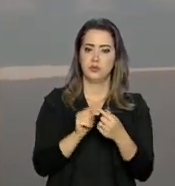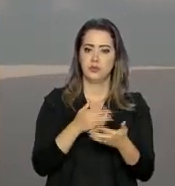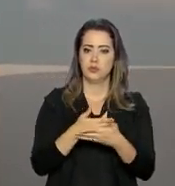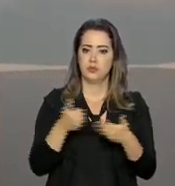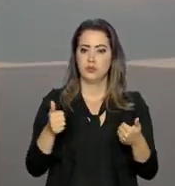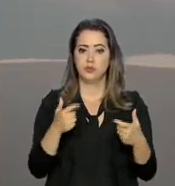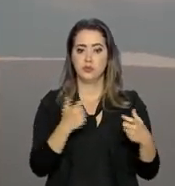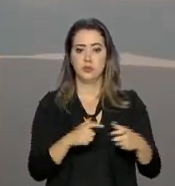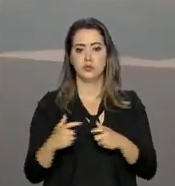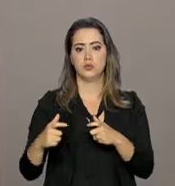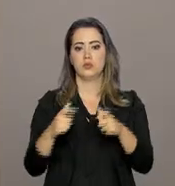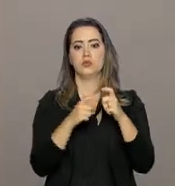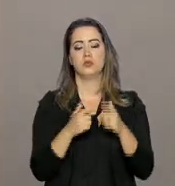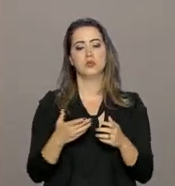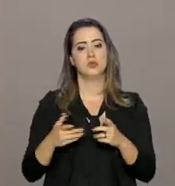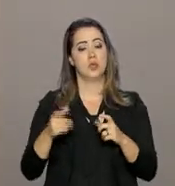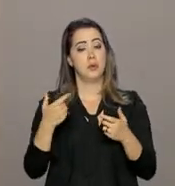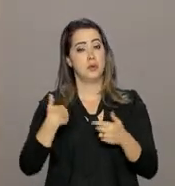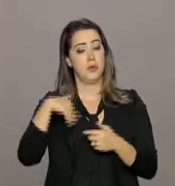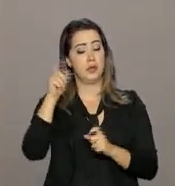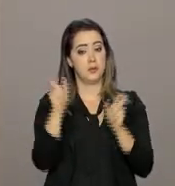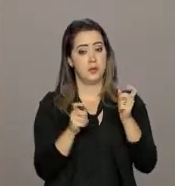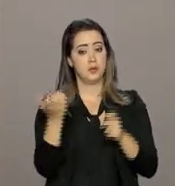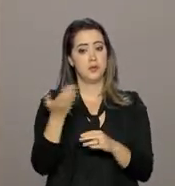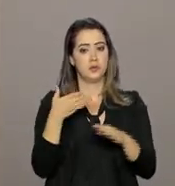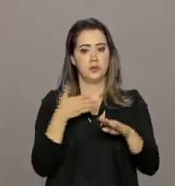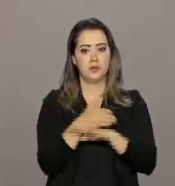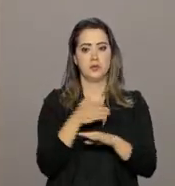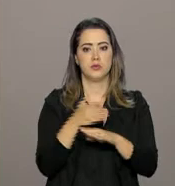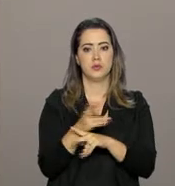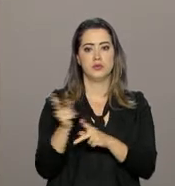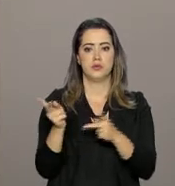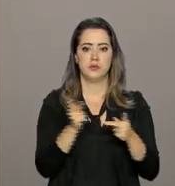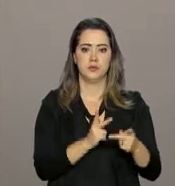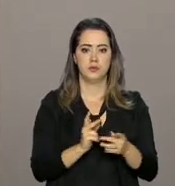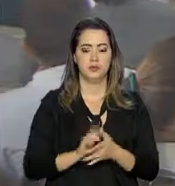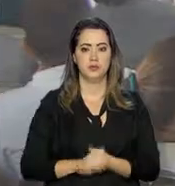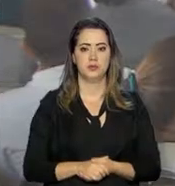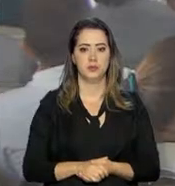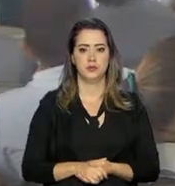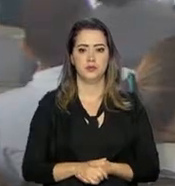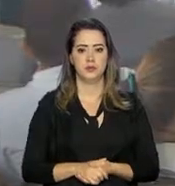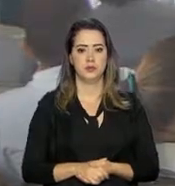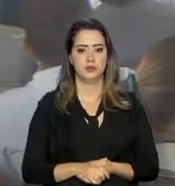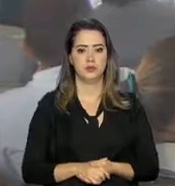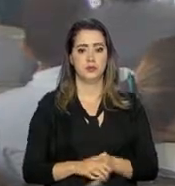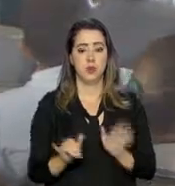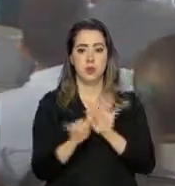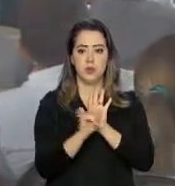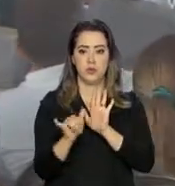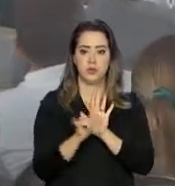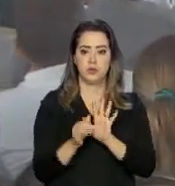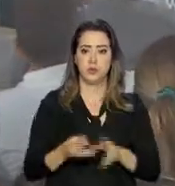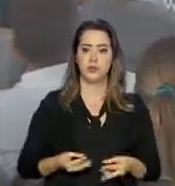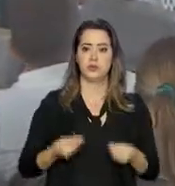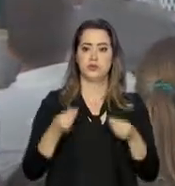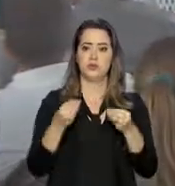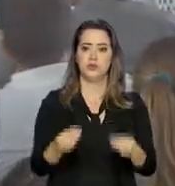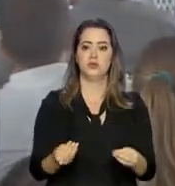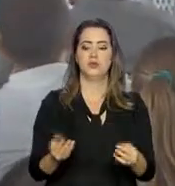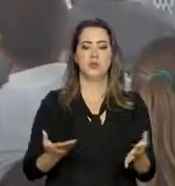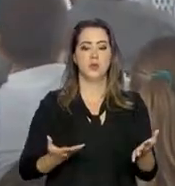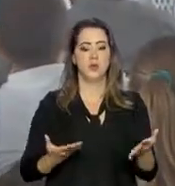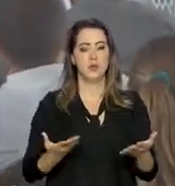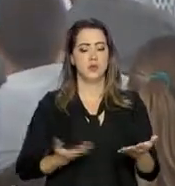a infraestrutura e atrair mais turistas para as unidades de conservação o edital prevê a concessão de serviços de uso público